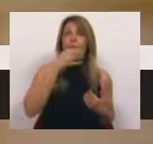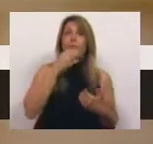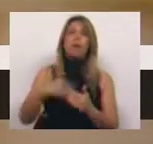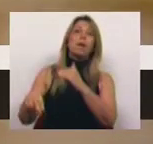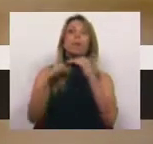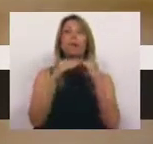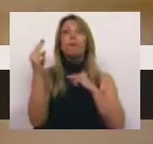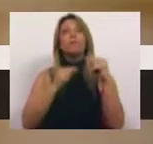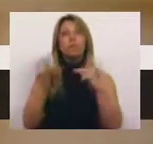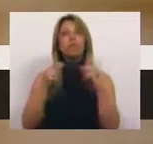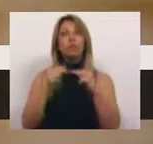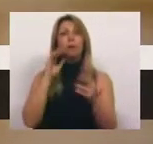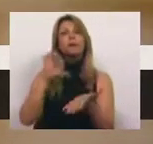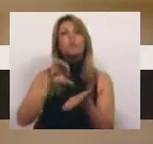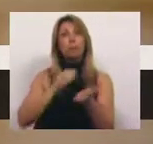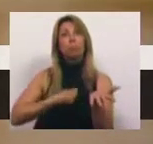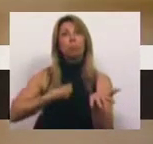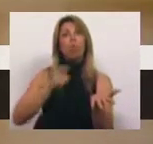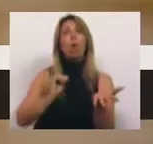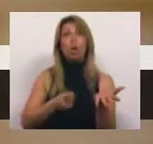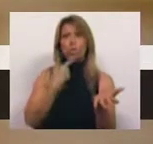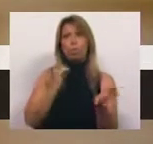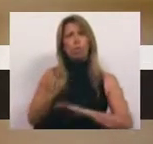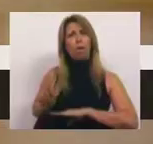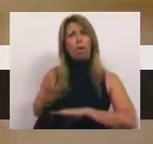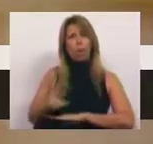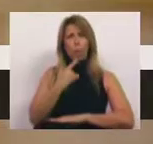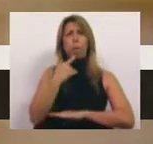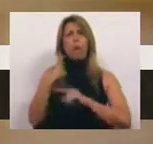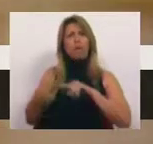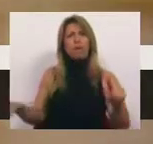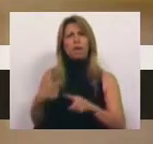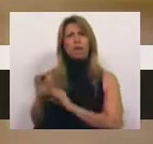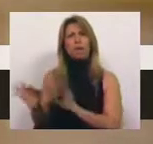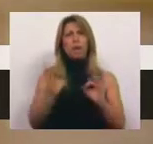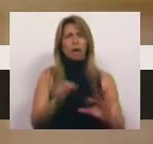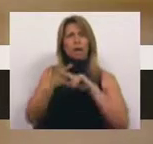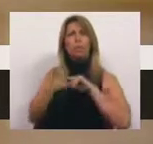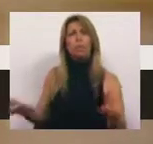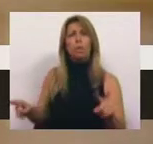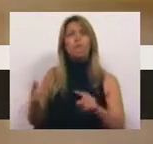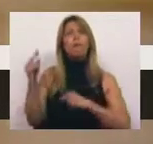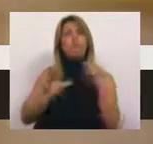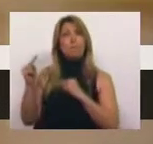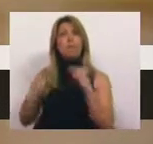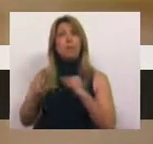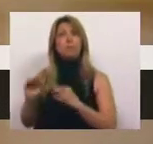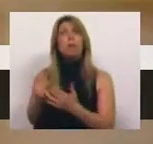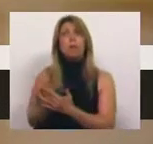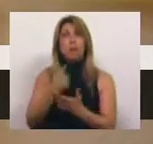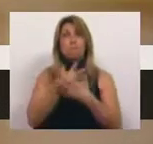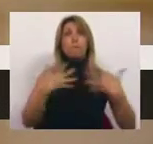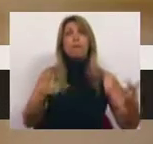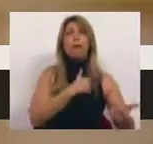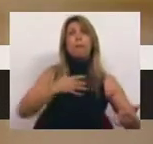o centro das preocupações não pode deixar de fora as brutais diferenças de tratamento em termos fiscais entre as grandes empresas e os grandes